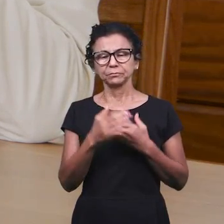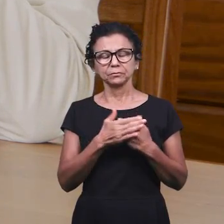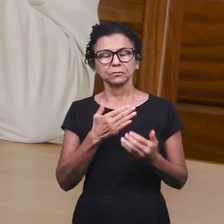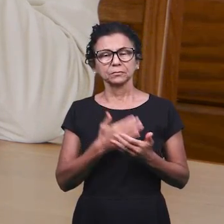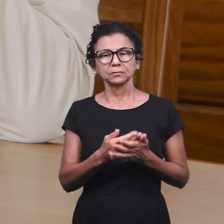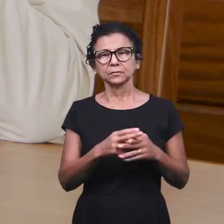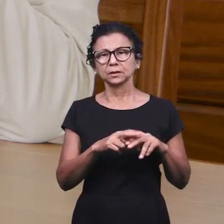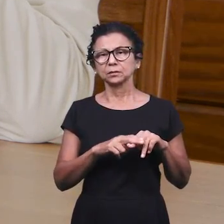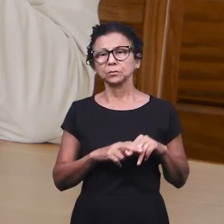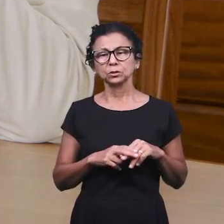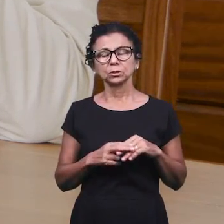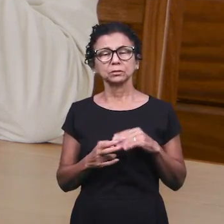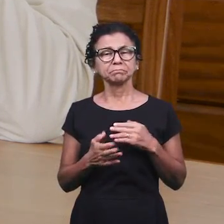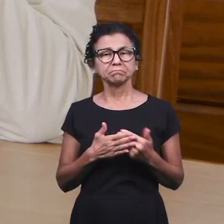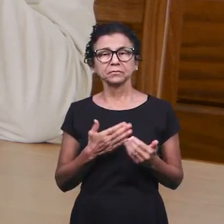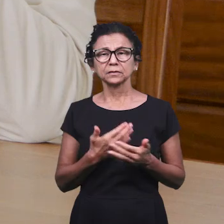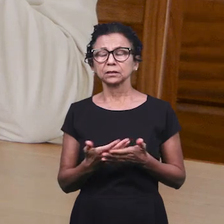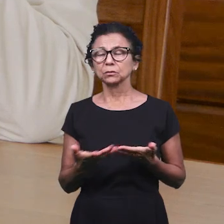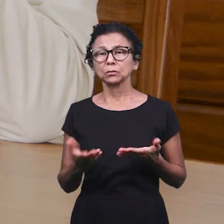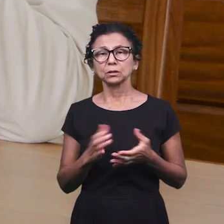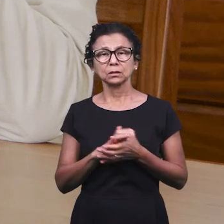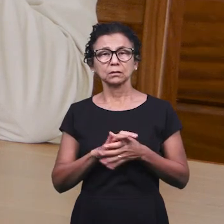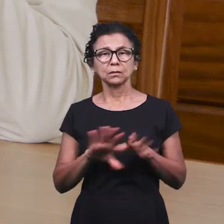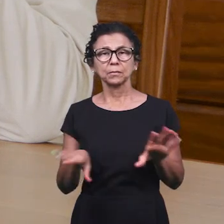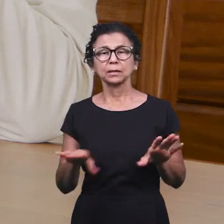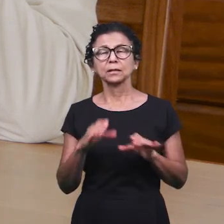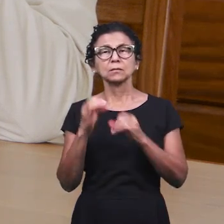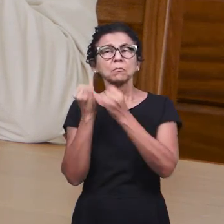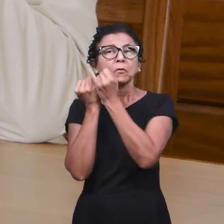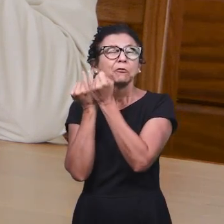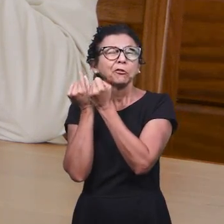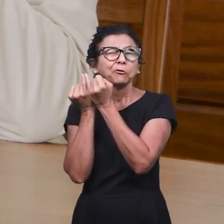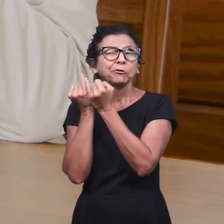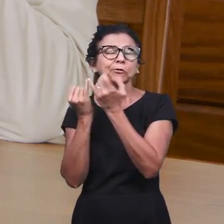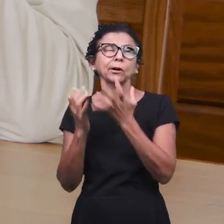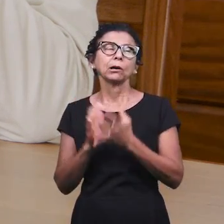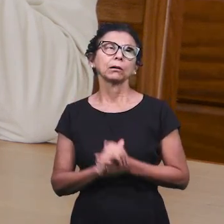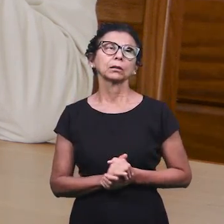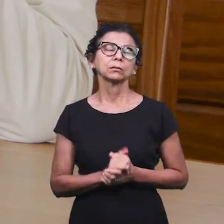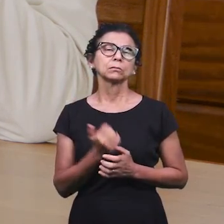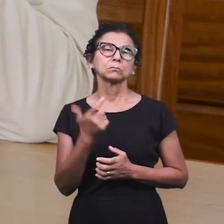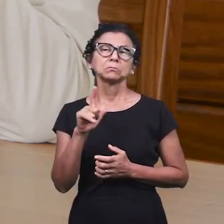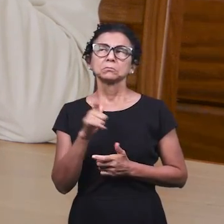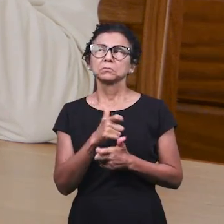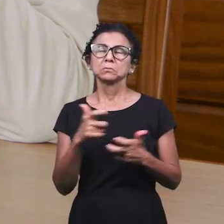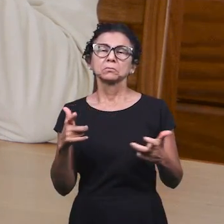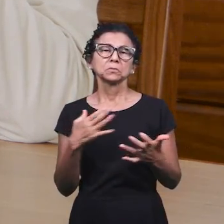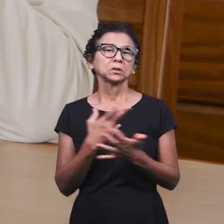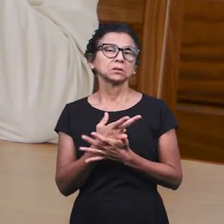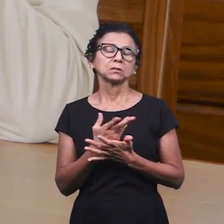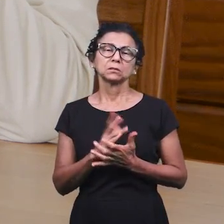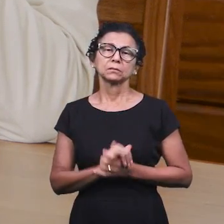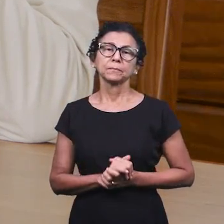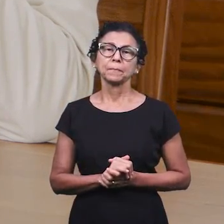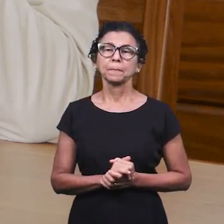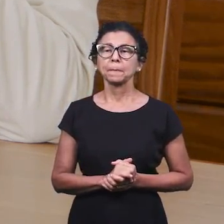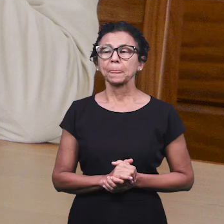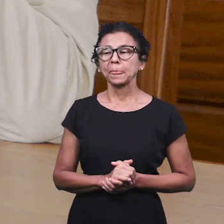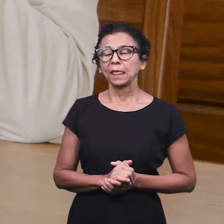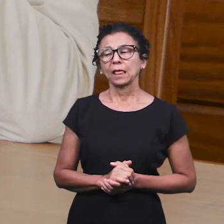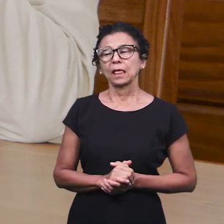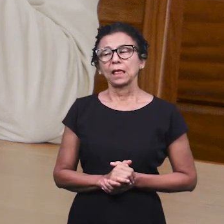sofre, muitas famílias se desfazem devido ao ataque que sofreu. Às vezes uma fofoca, às vezes uma coisa aconteceu ali, e a